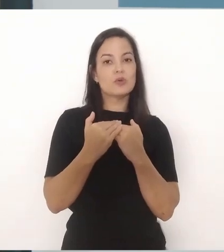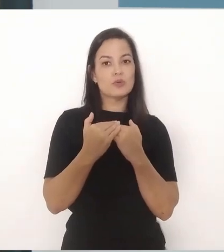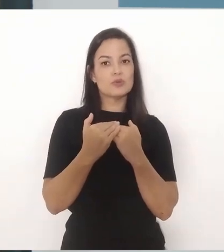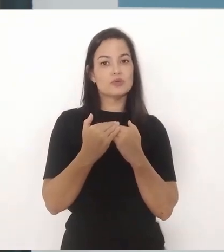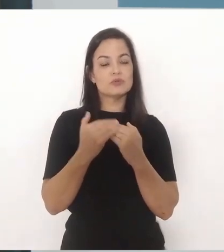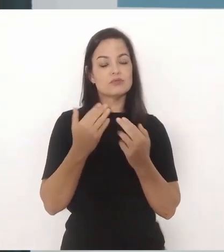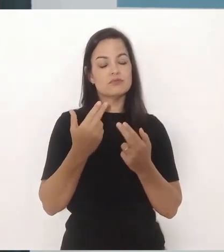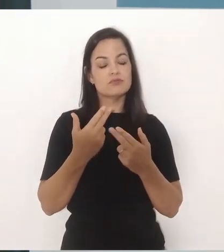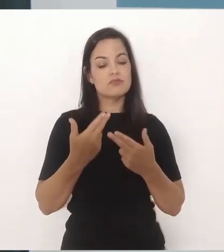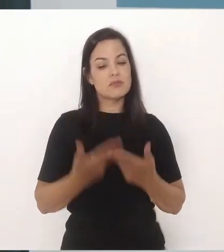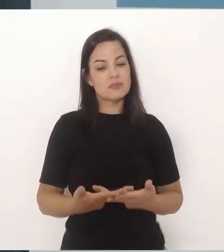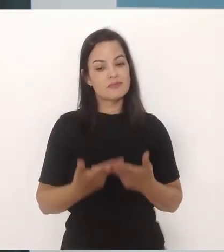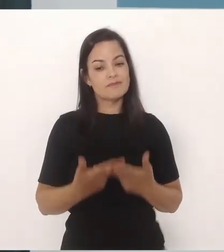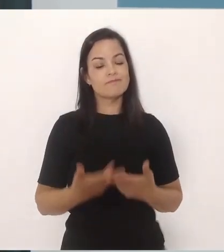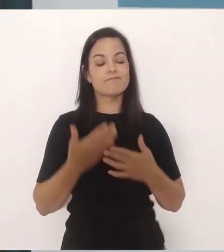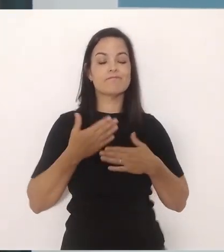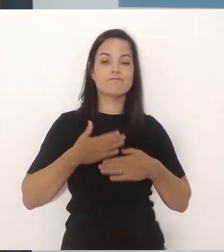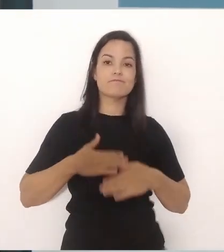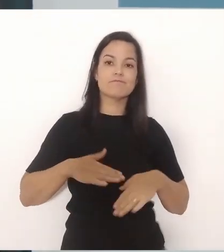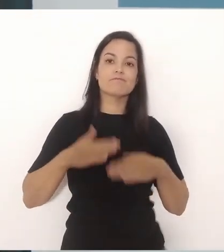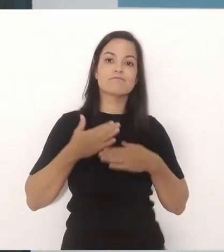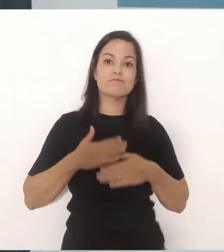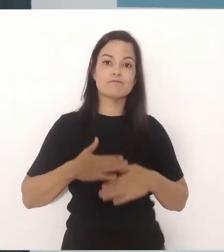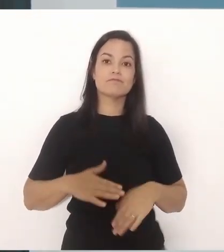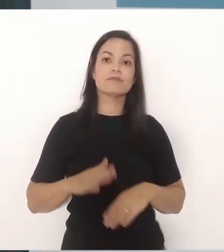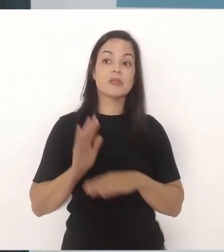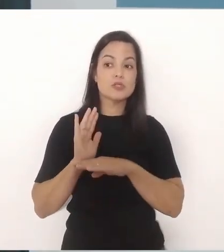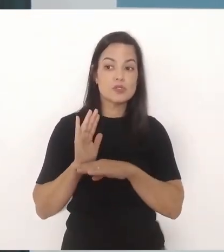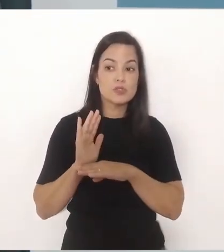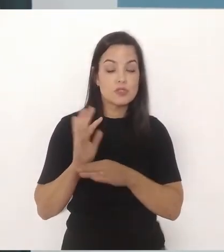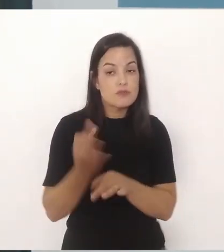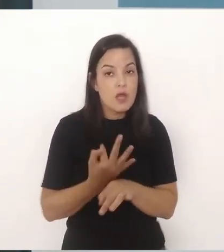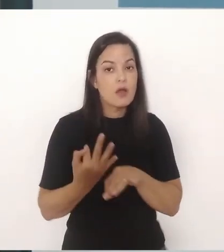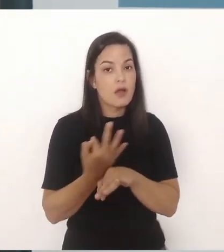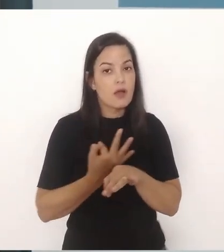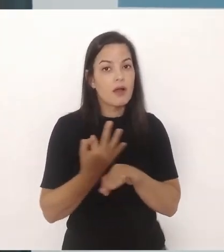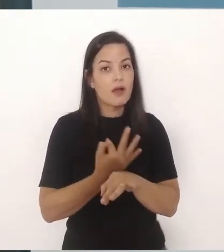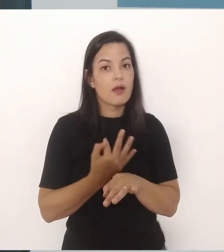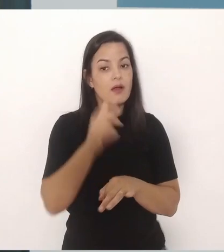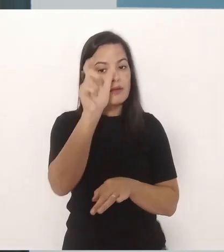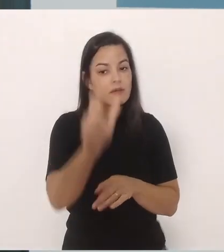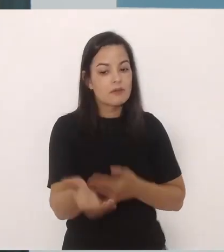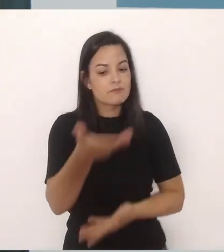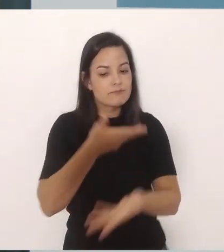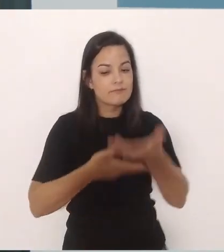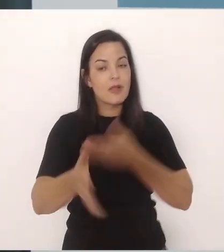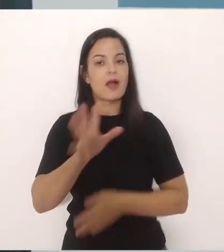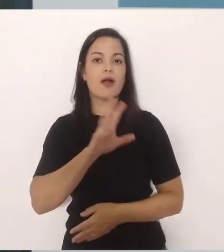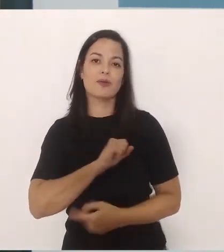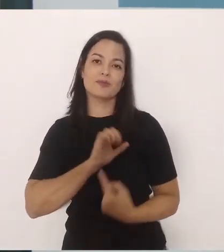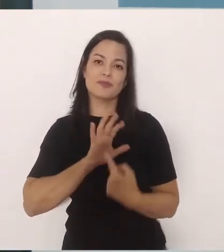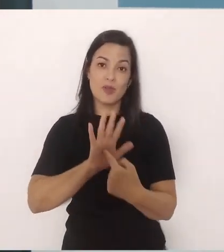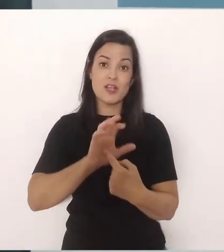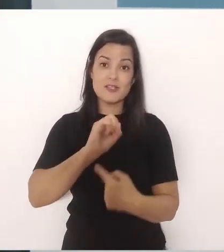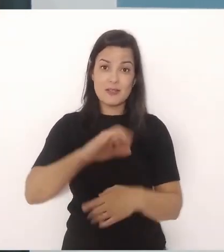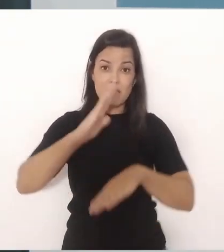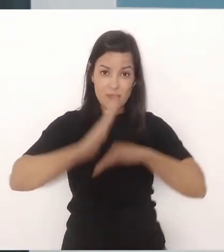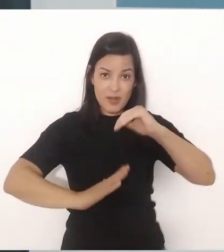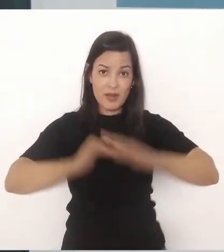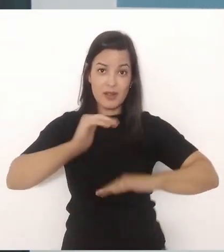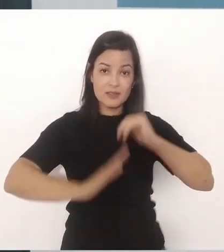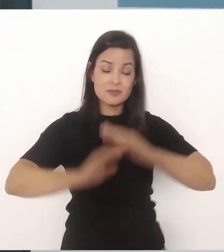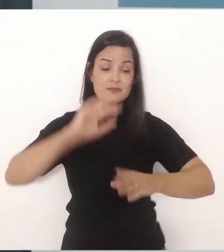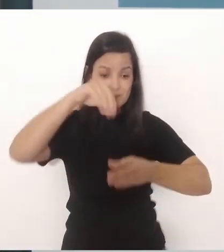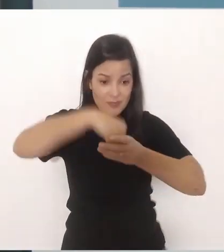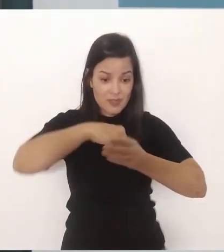mansos, longânimos e temos que suportar uns aos outros em amor. Se praticarmos